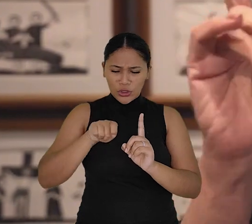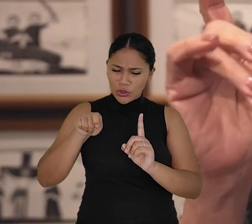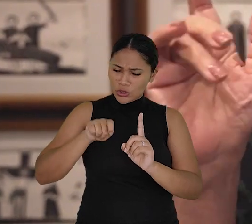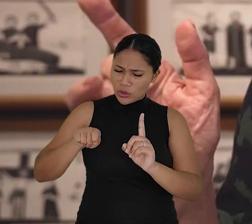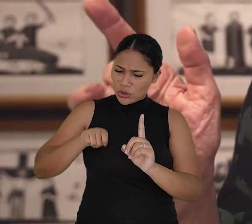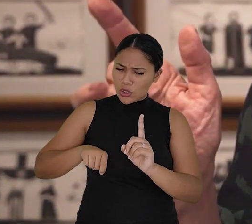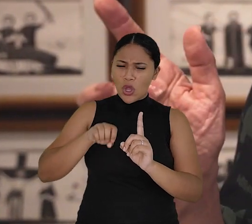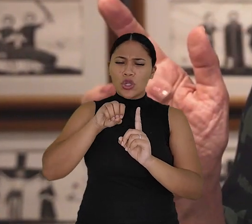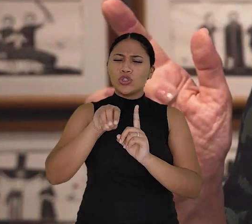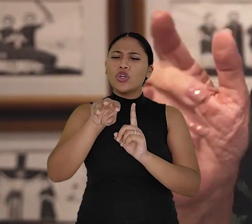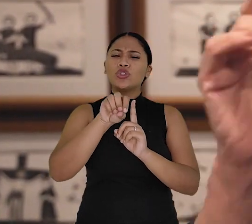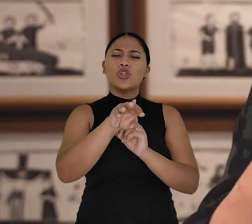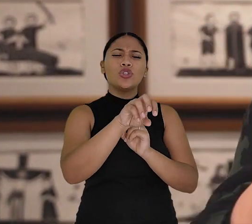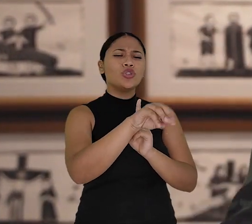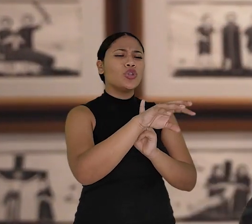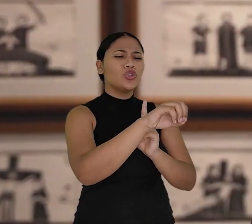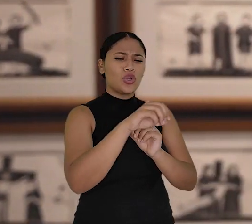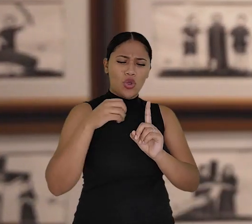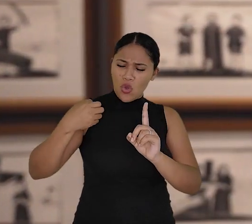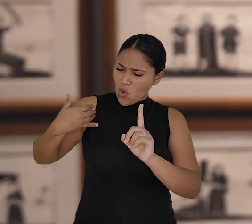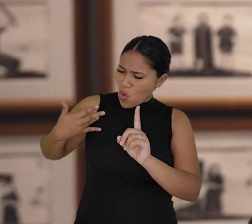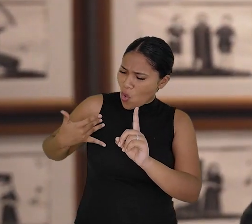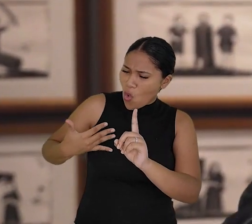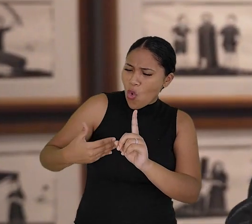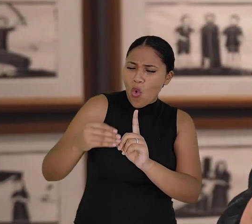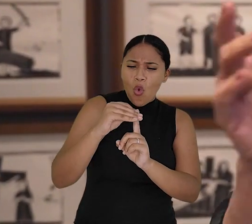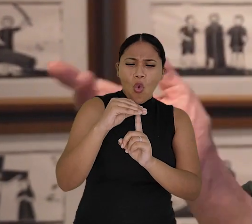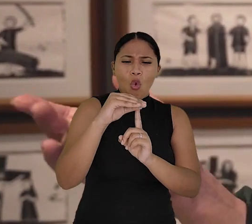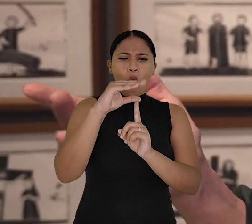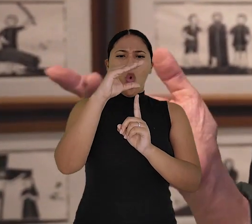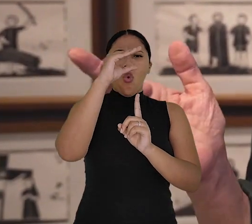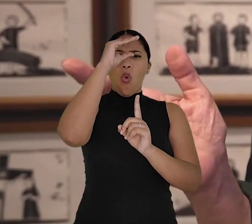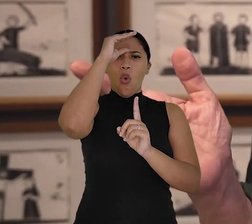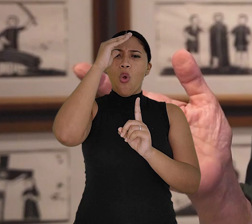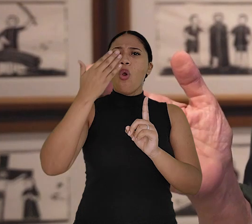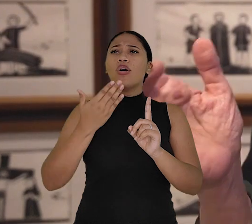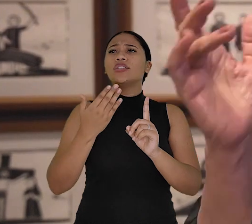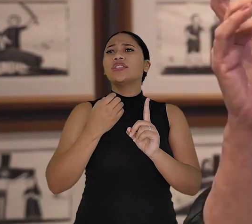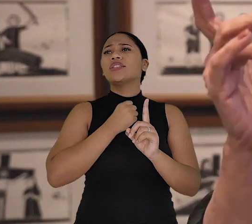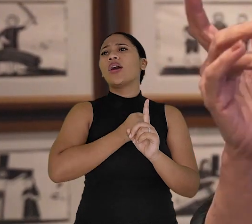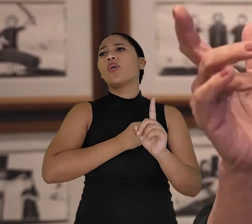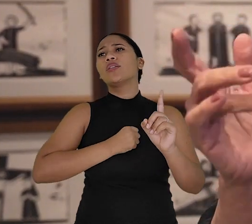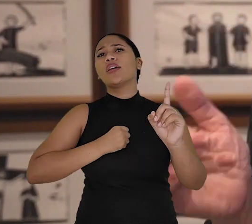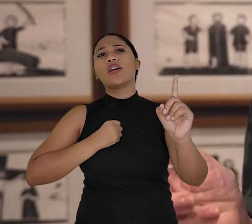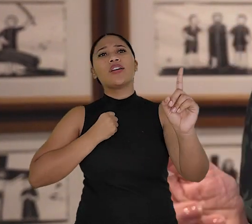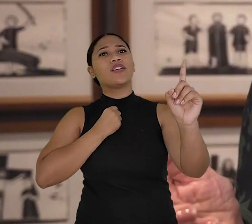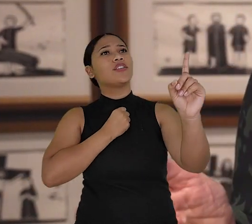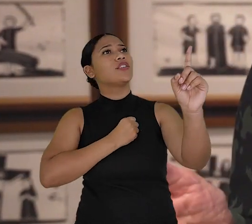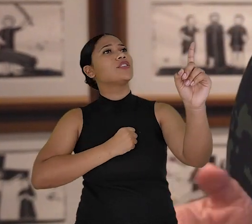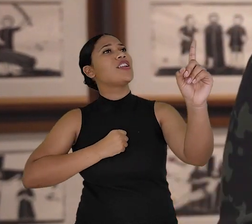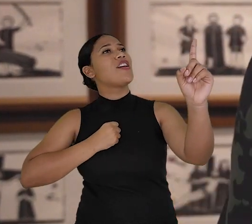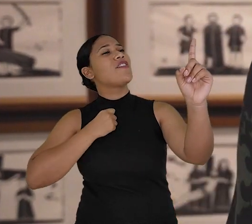a escrever e ensinar tudo o que ele estudou. Hoje, tão longe da gente, só a saudade